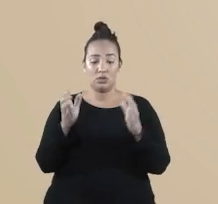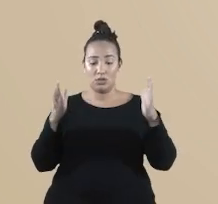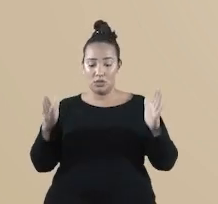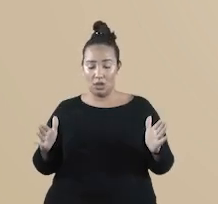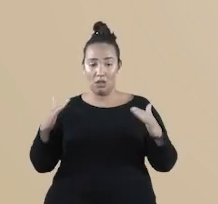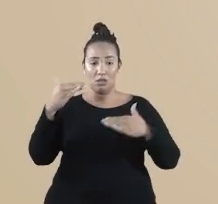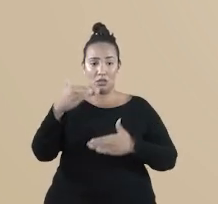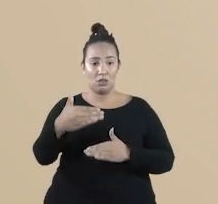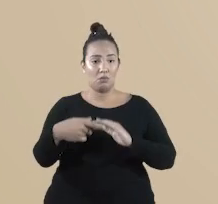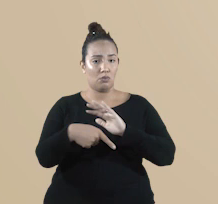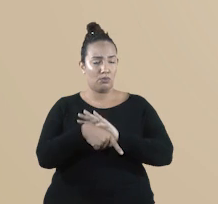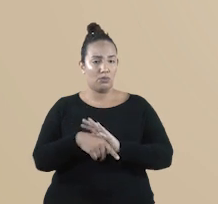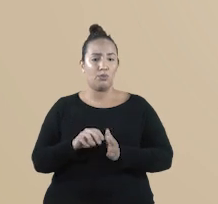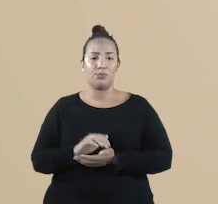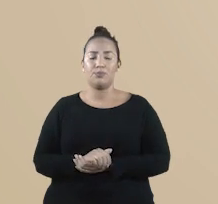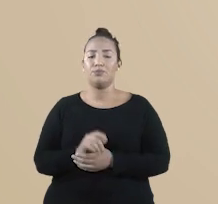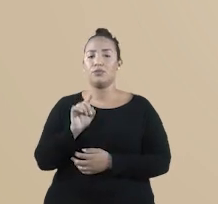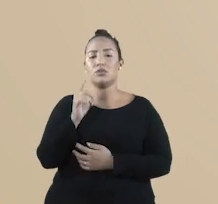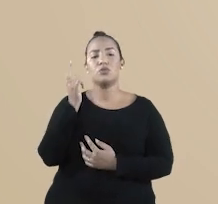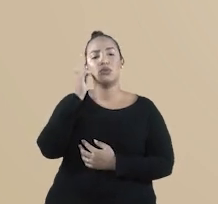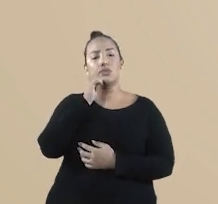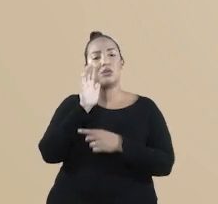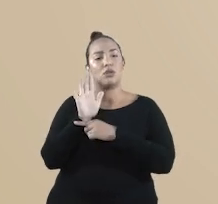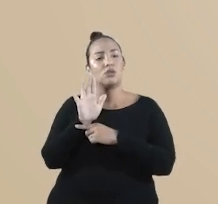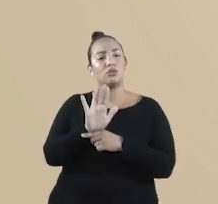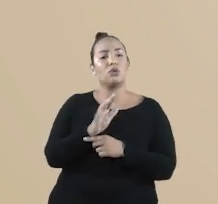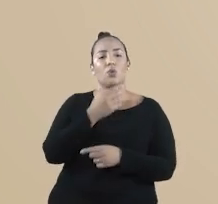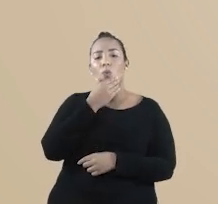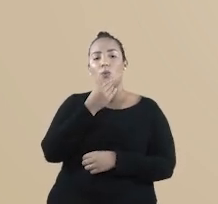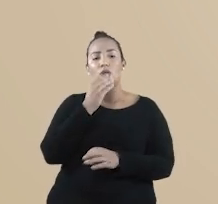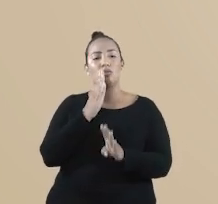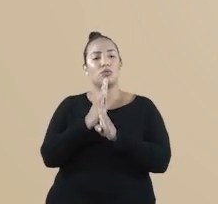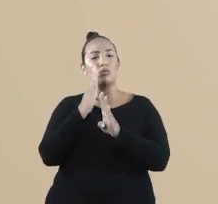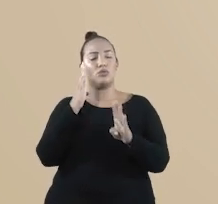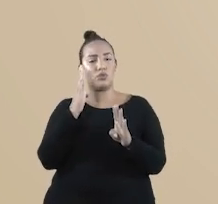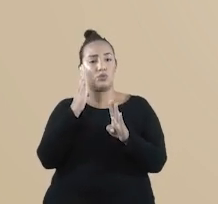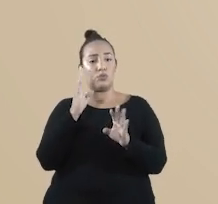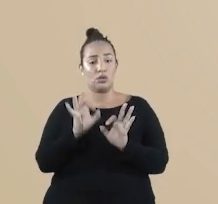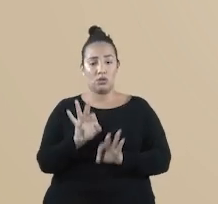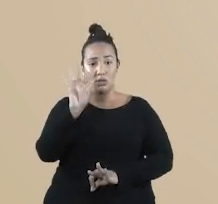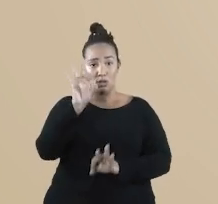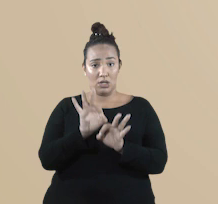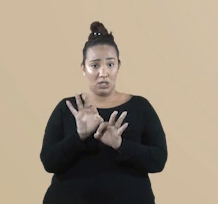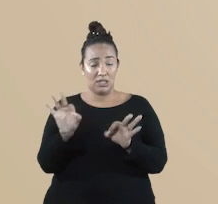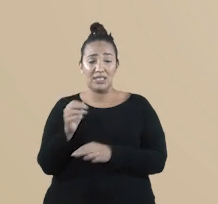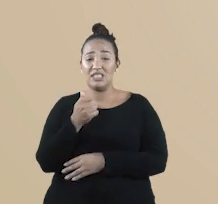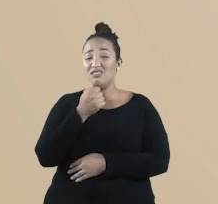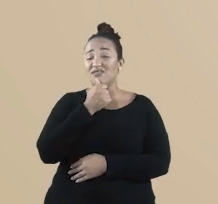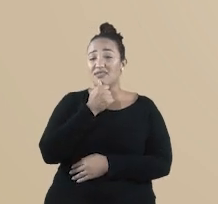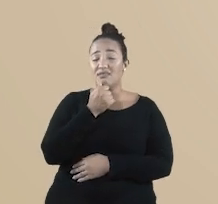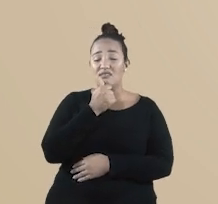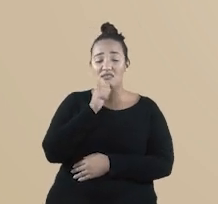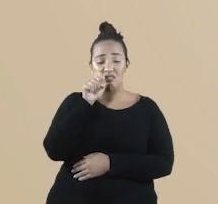desses terrenos. Você conseguiria ajudar Paulo a descobrir as medidas dos terrenos sem que